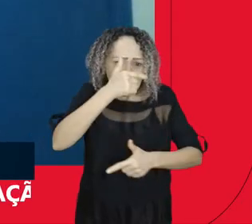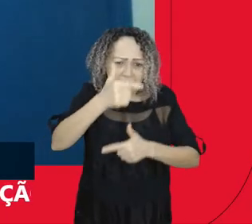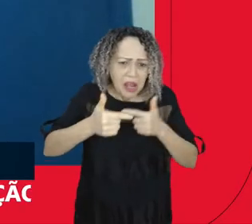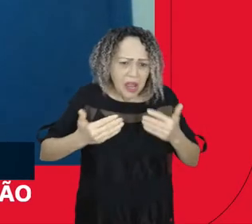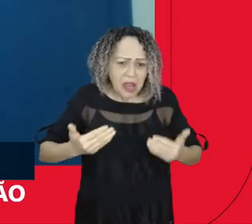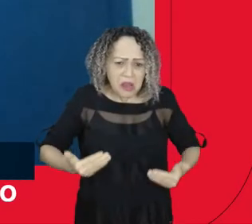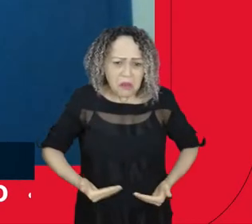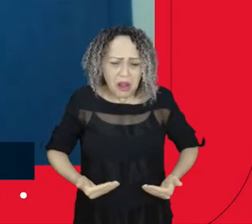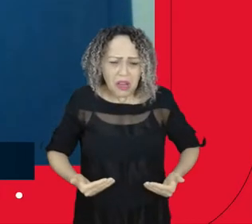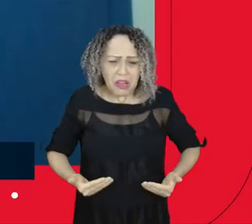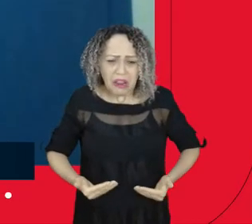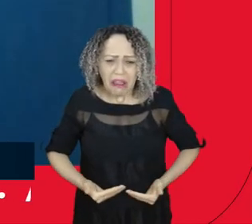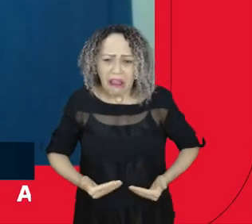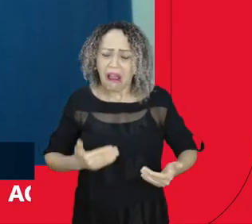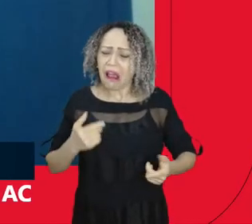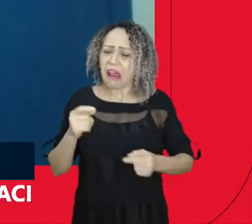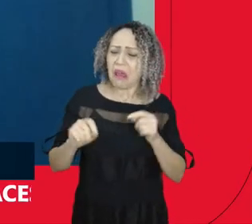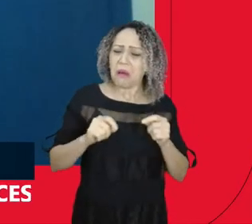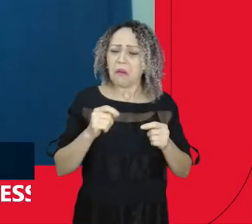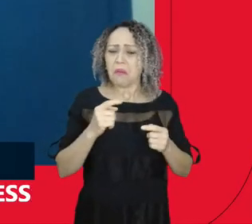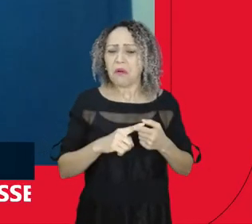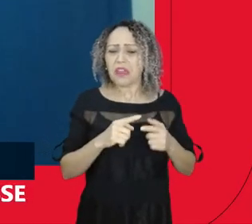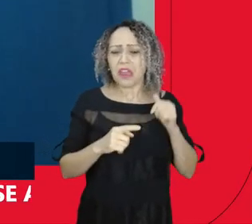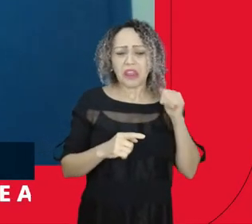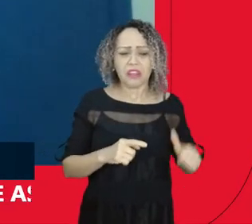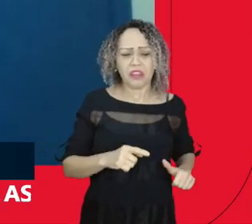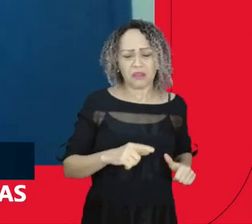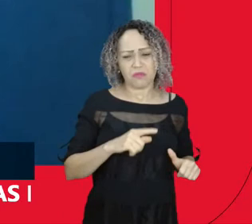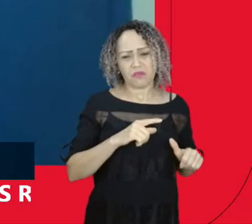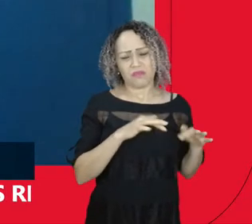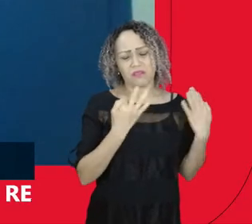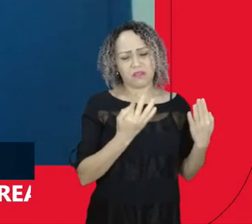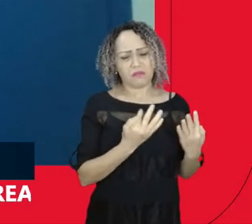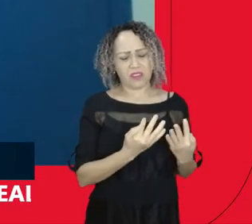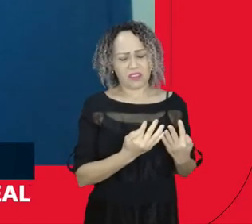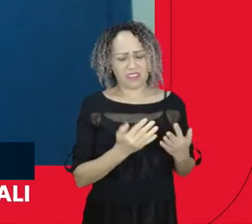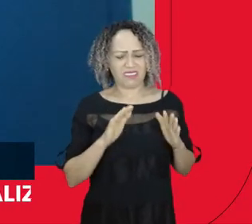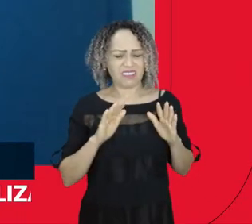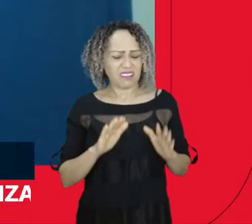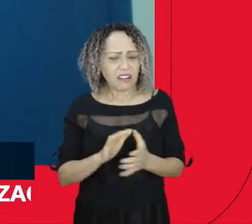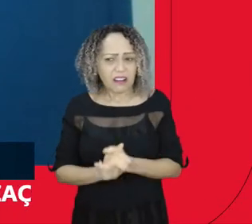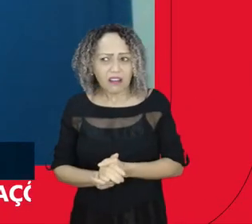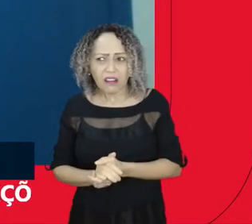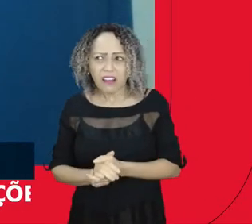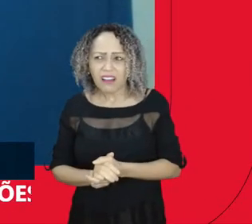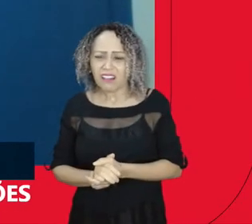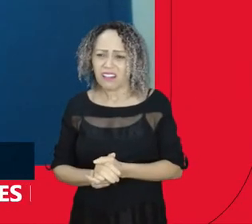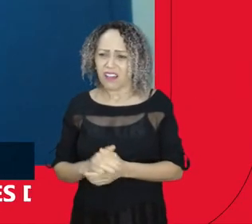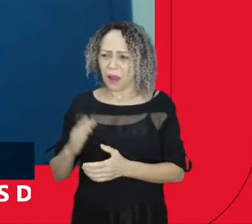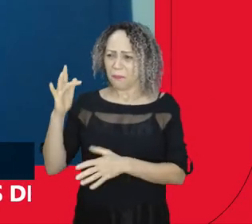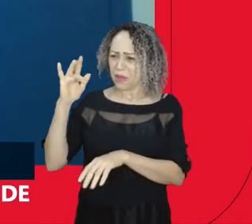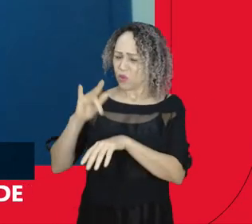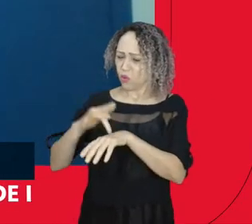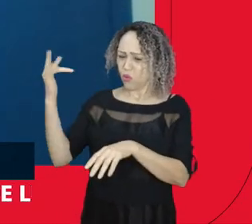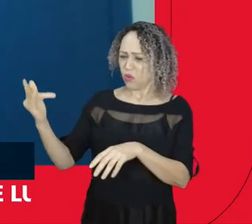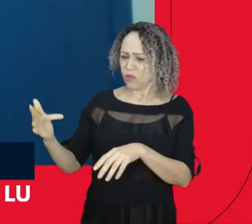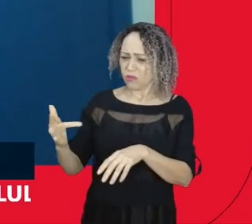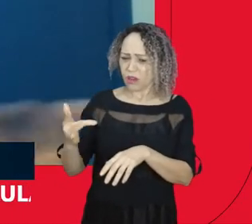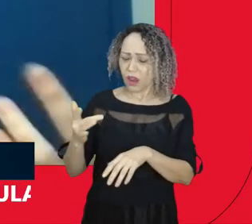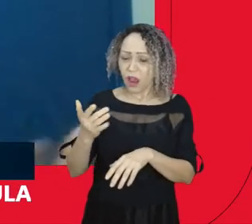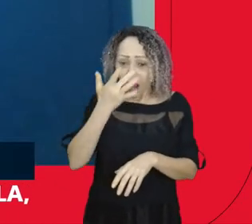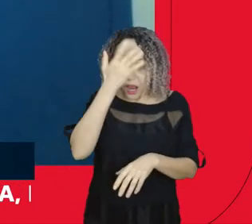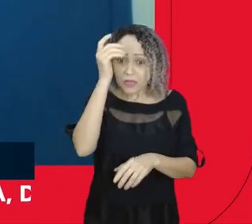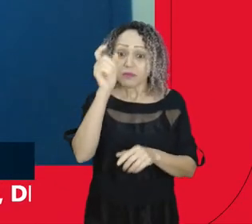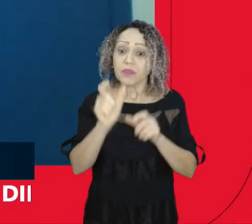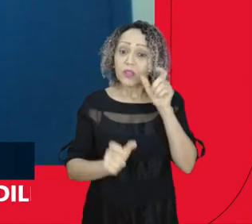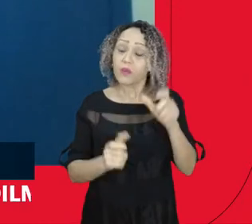pessoas não querem trabalhar, não tem emprego, não tem emprego de qualidade. E a maioria de quem está no Bolsa